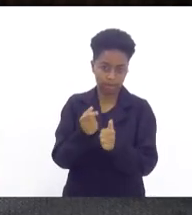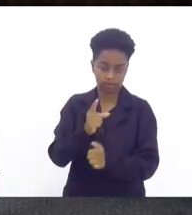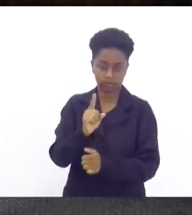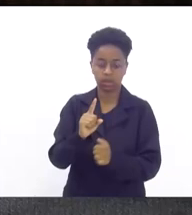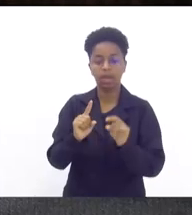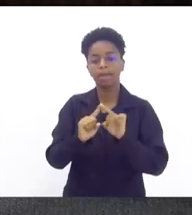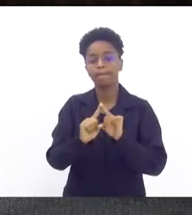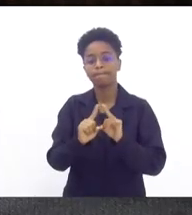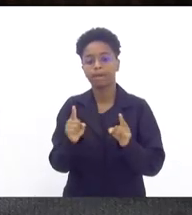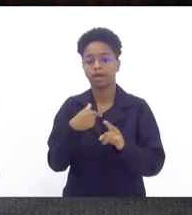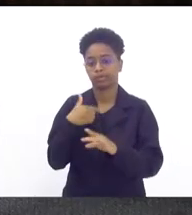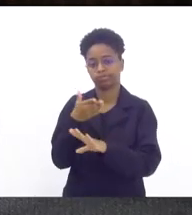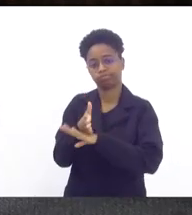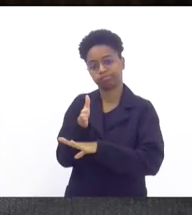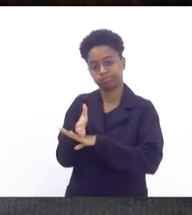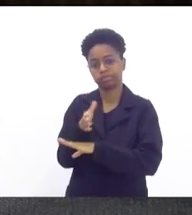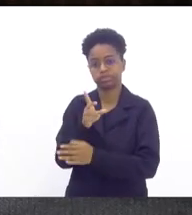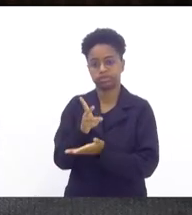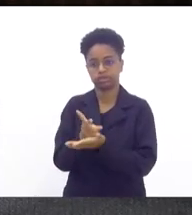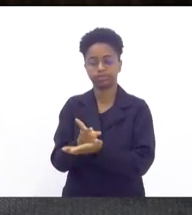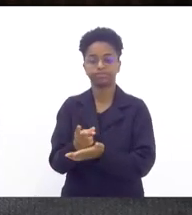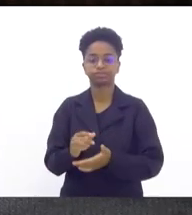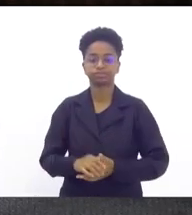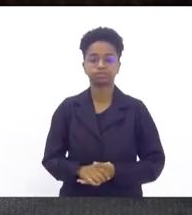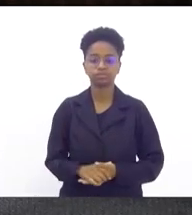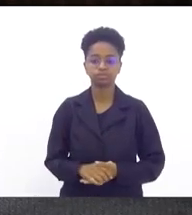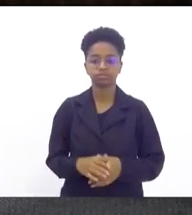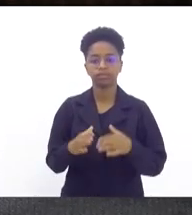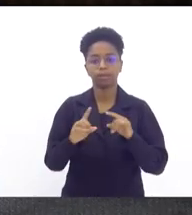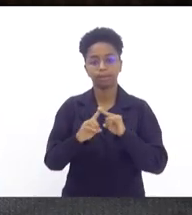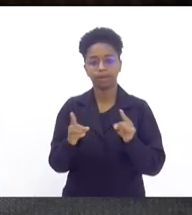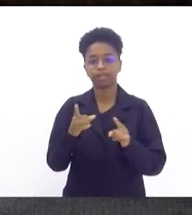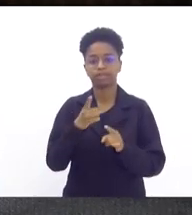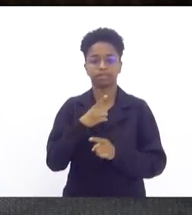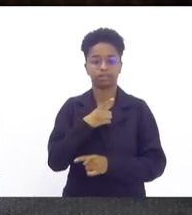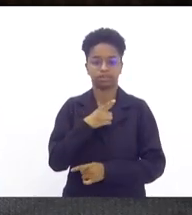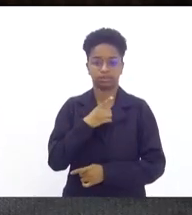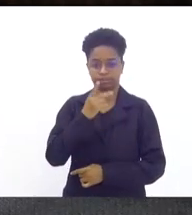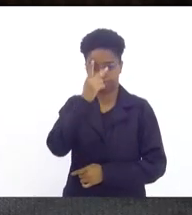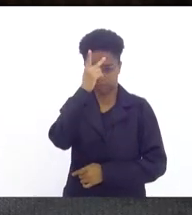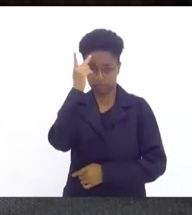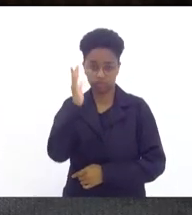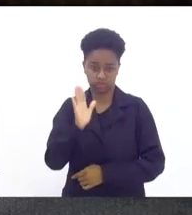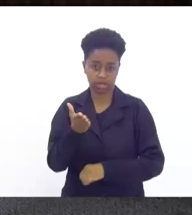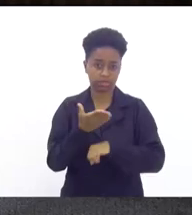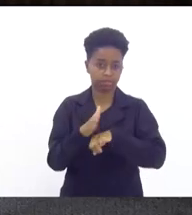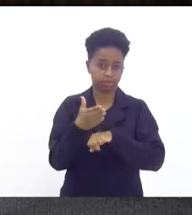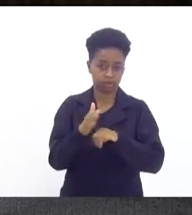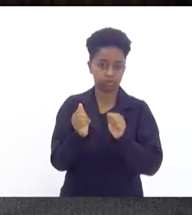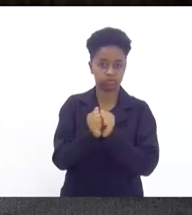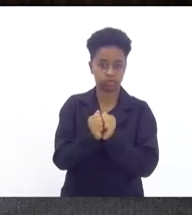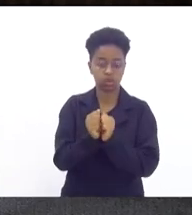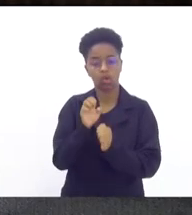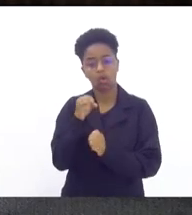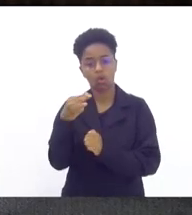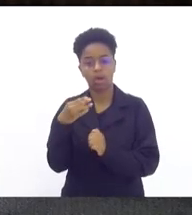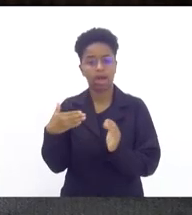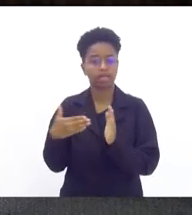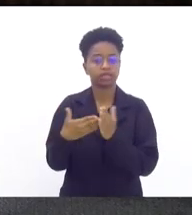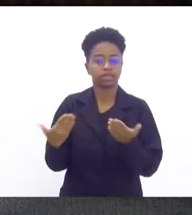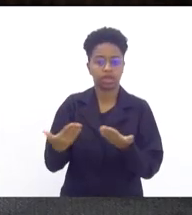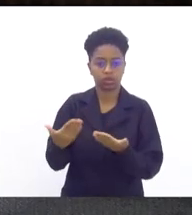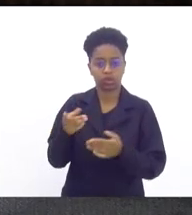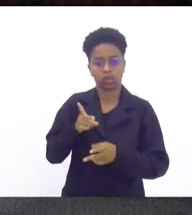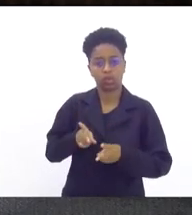mas frequento porém eu tenho conhecidos que já treinaram comigo e que até hoje até hoje